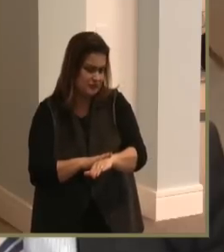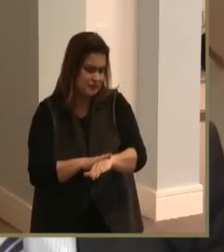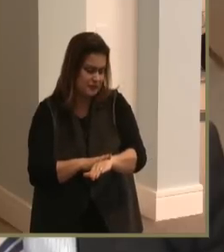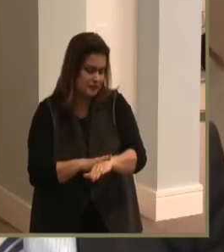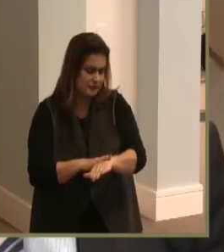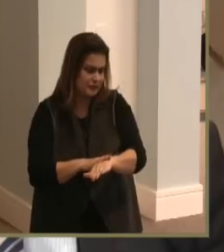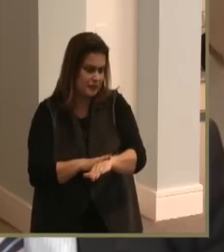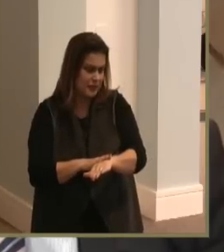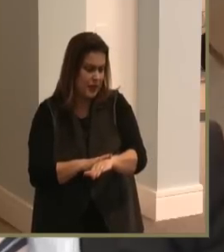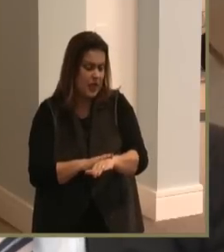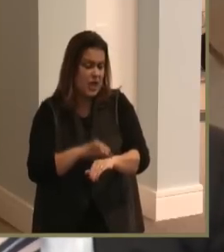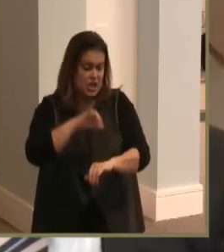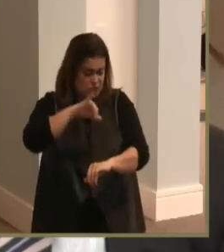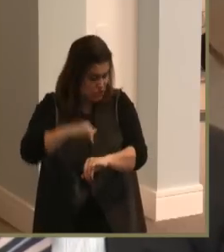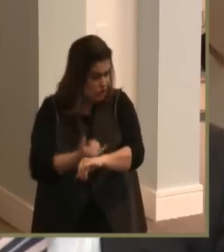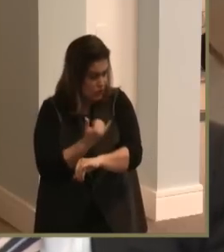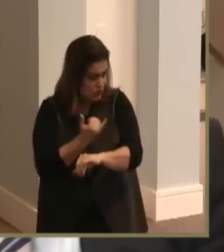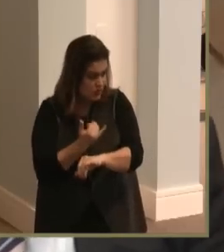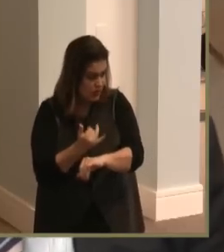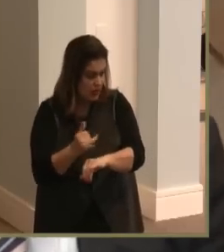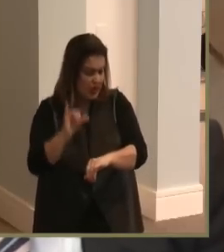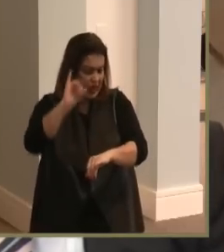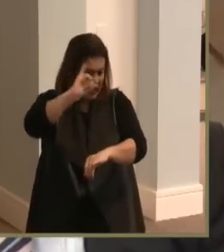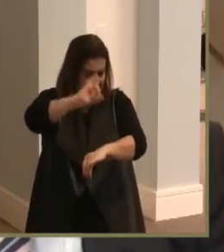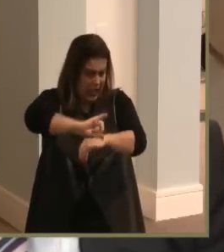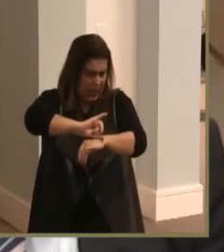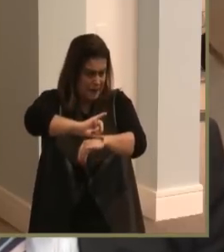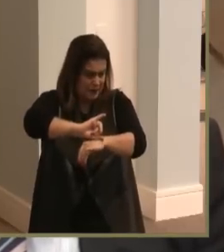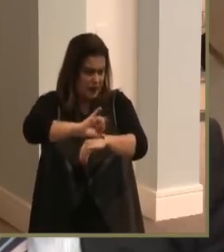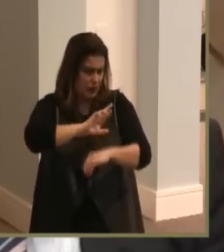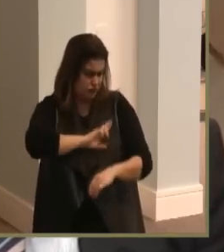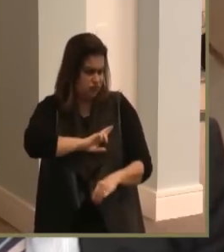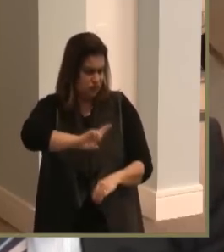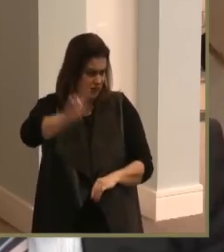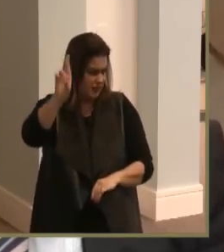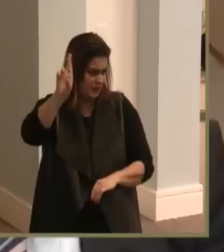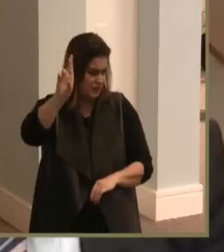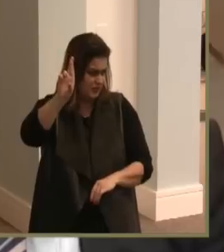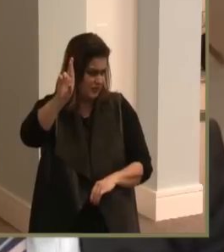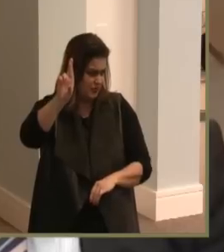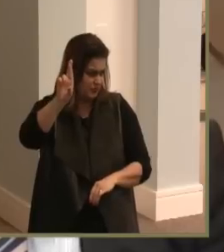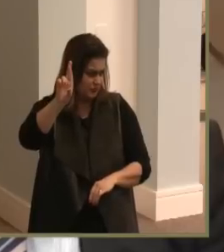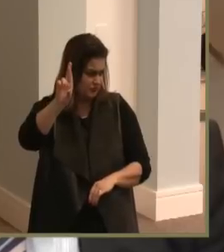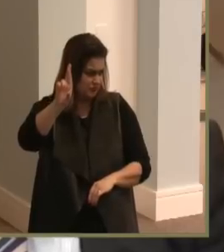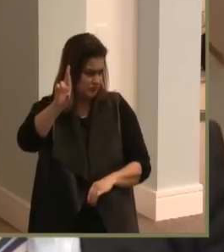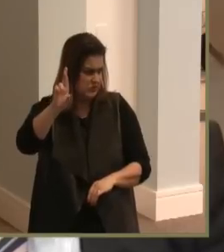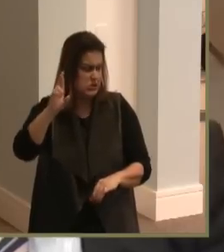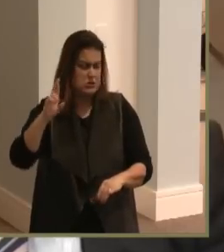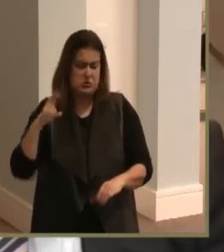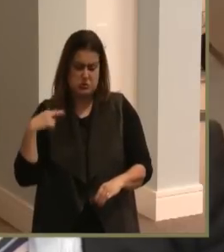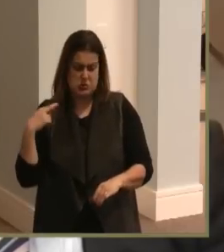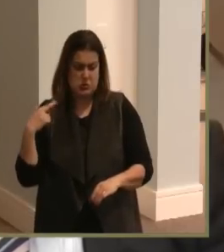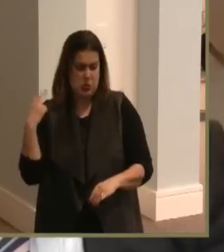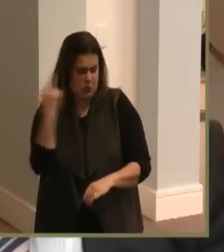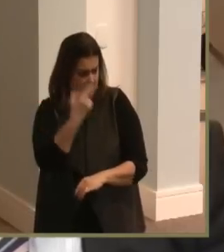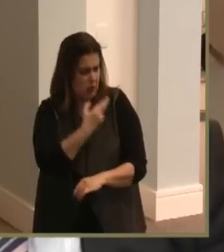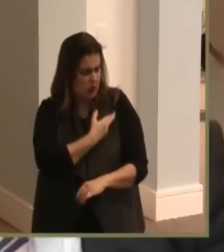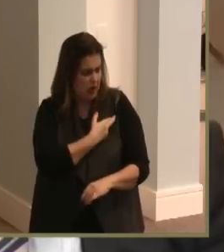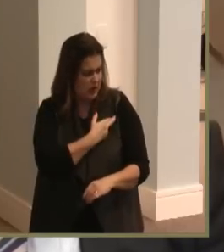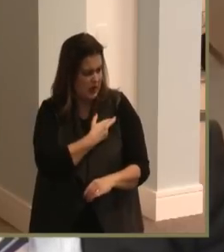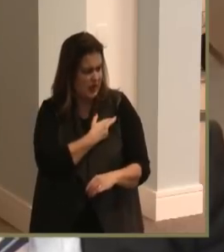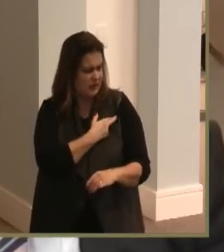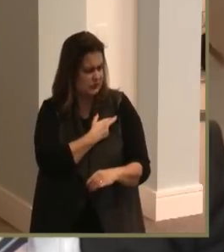Jerusalém. Jerusalém, como a capital religiosa, como centro ali, do império para poder prover todas as